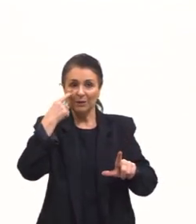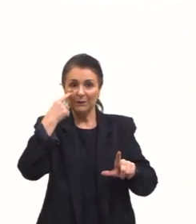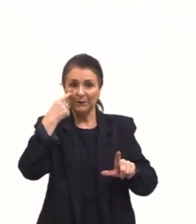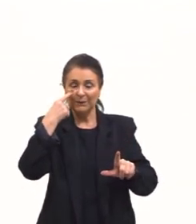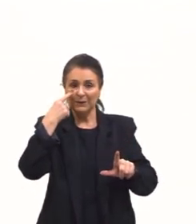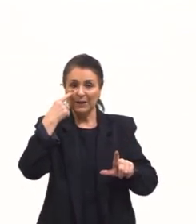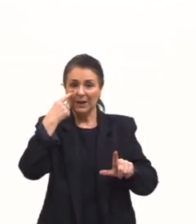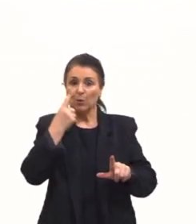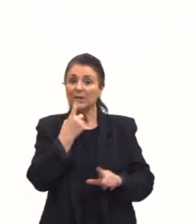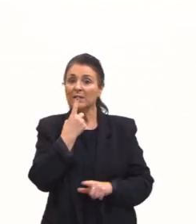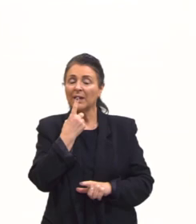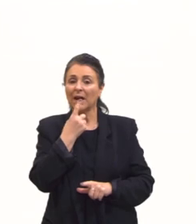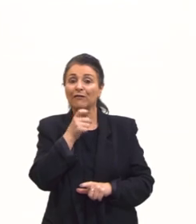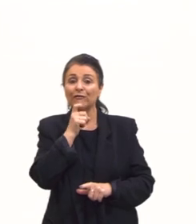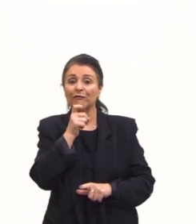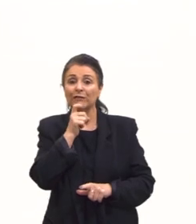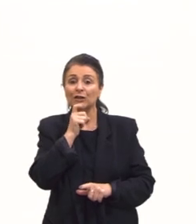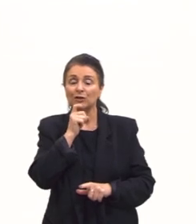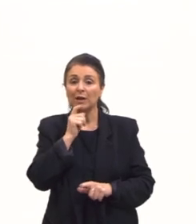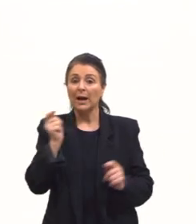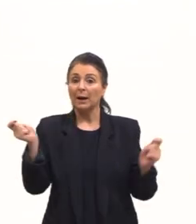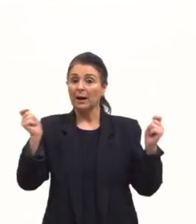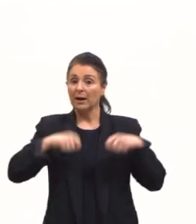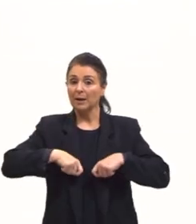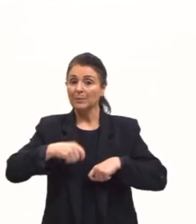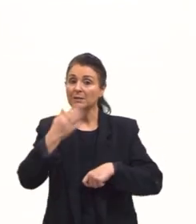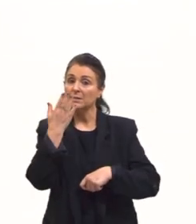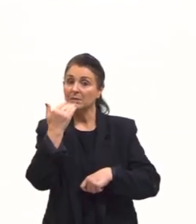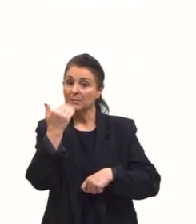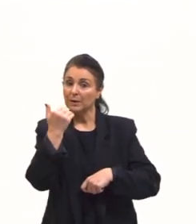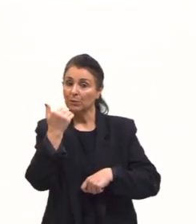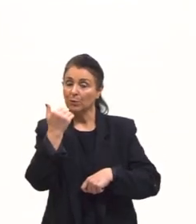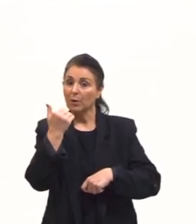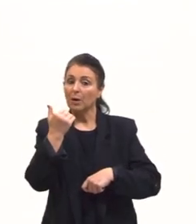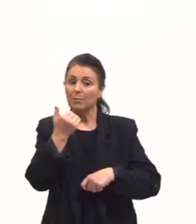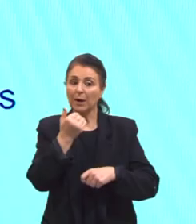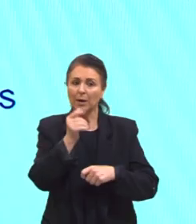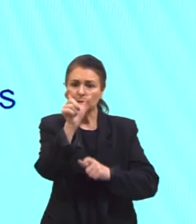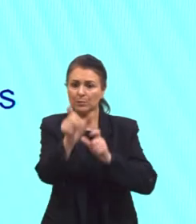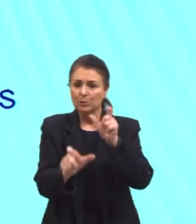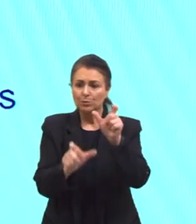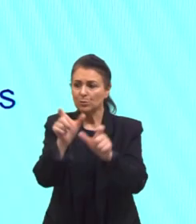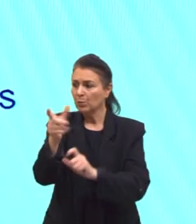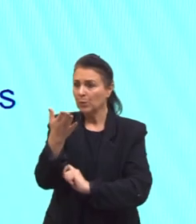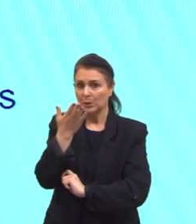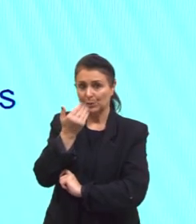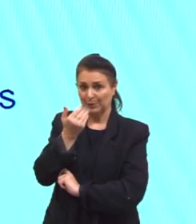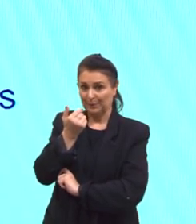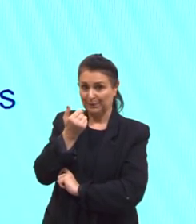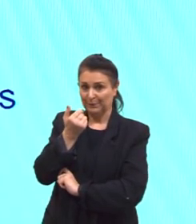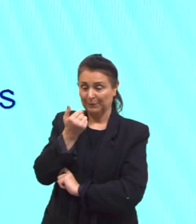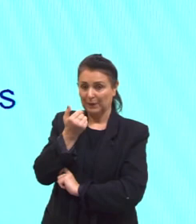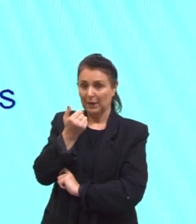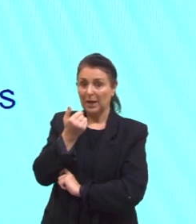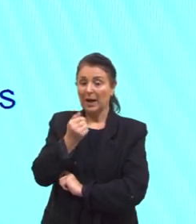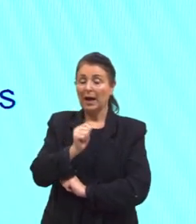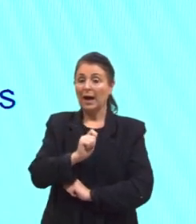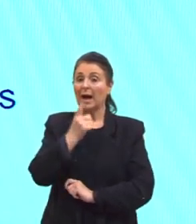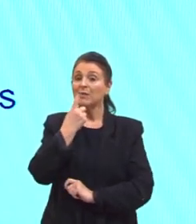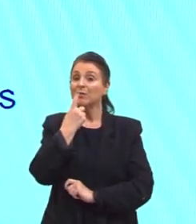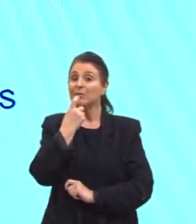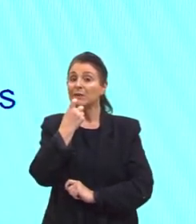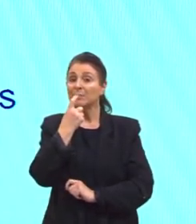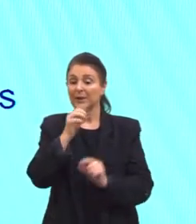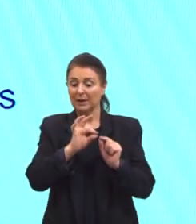em verde a capacidade de alimento que teria pra sustentar essa população a linha